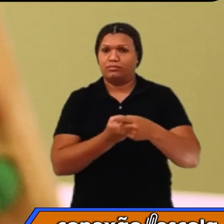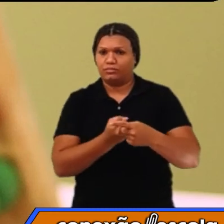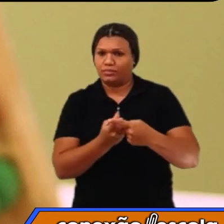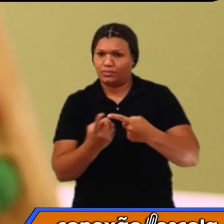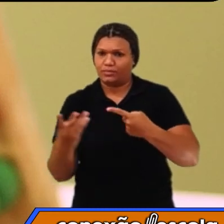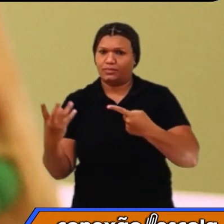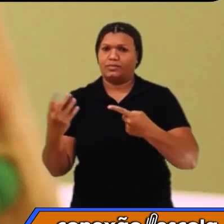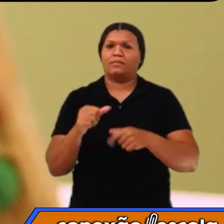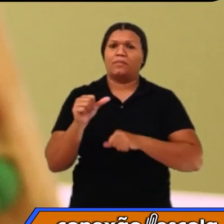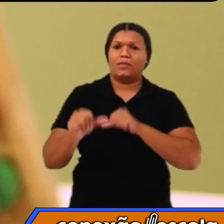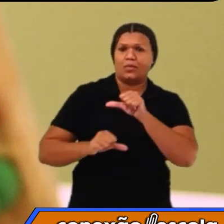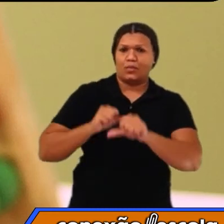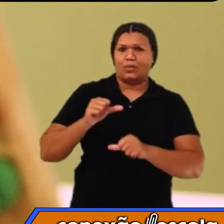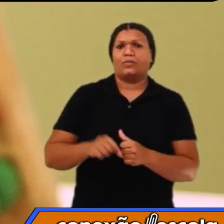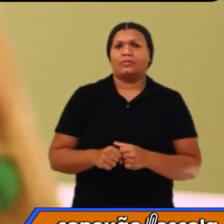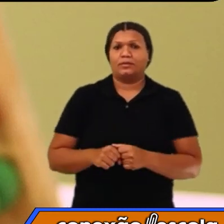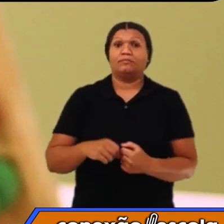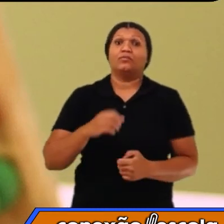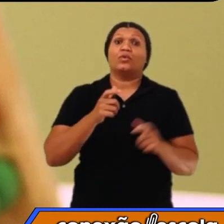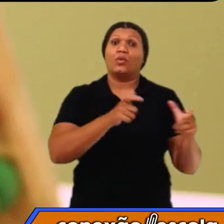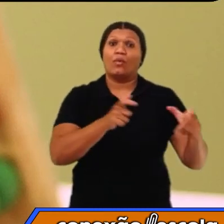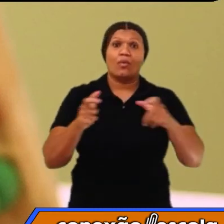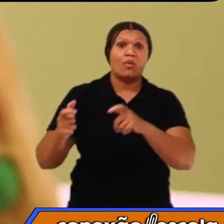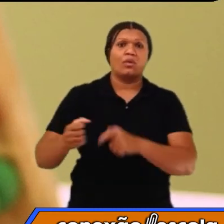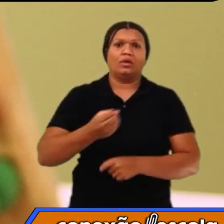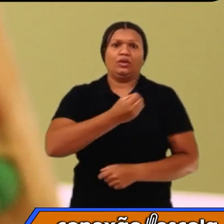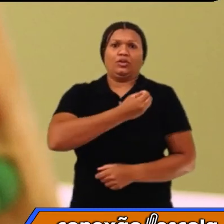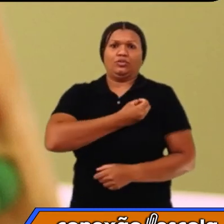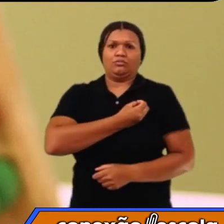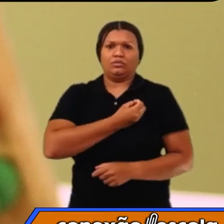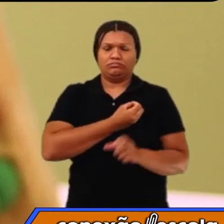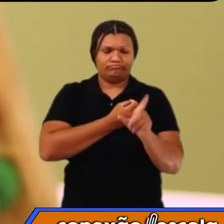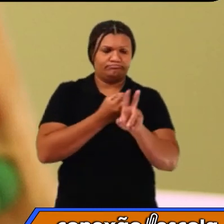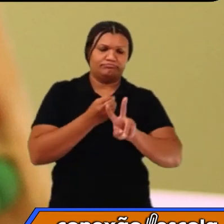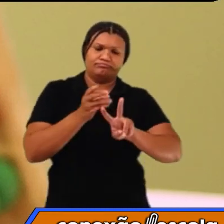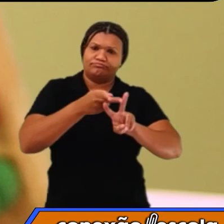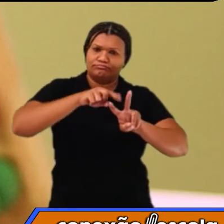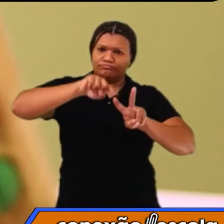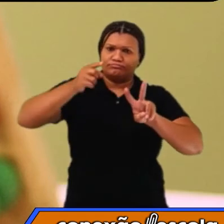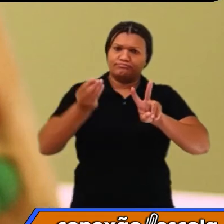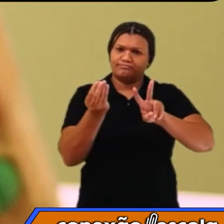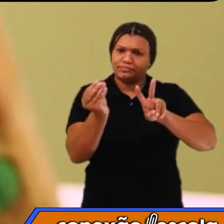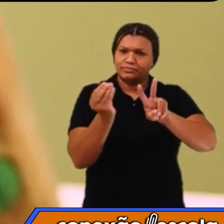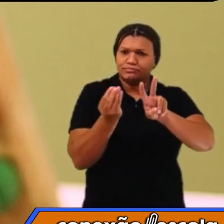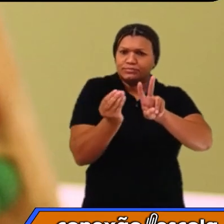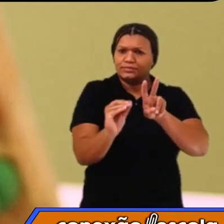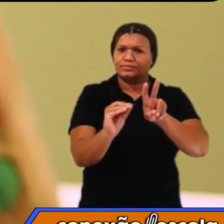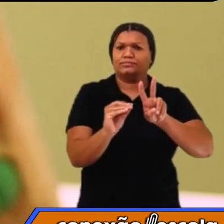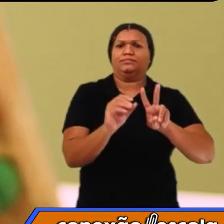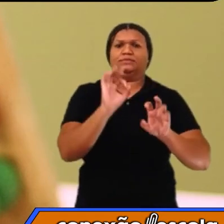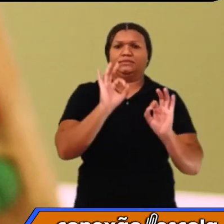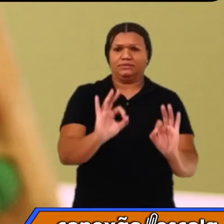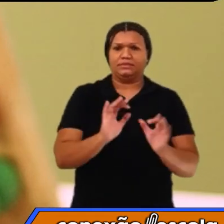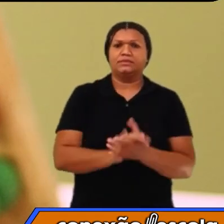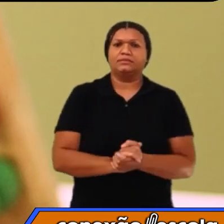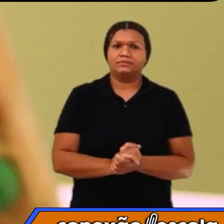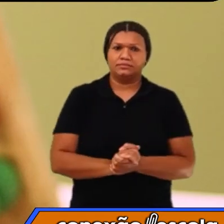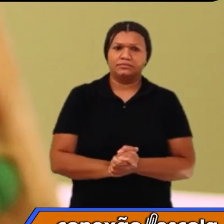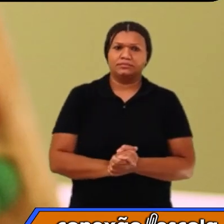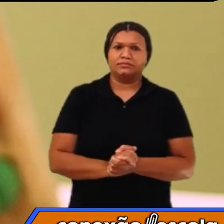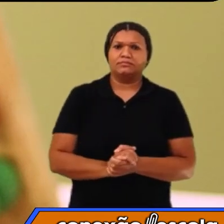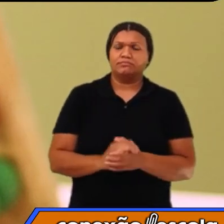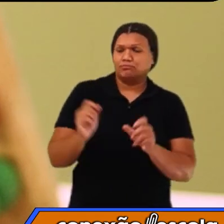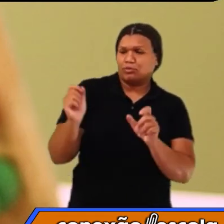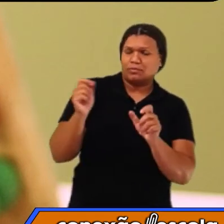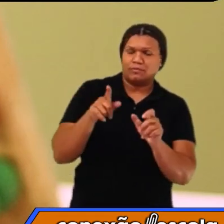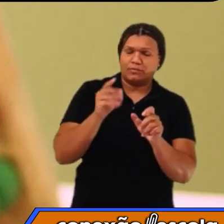onde o numerador vai ficar no expoente do radicando e o denominador vai ficar laço índia